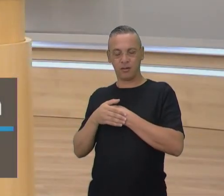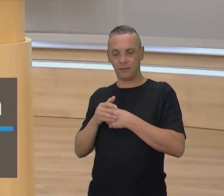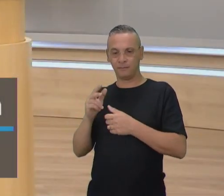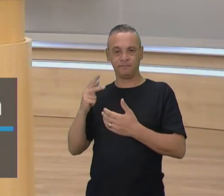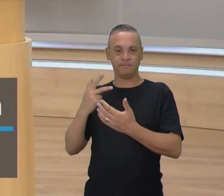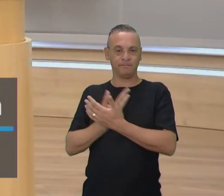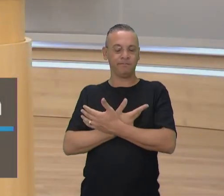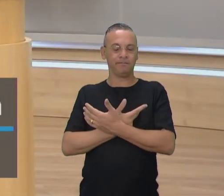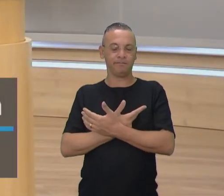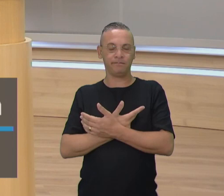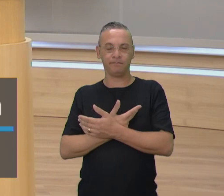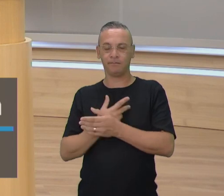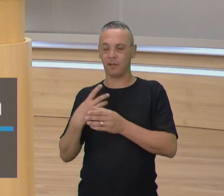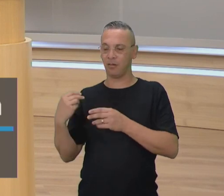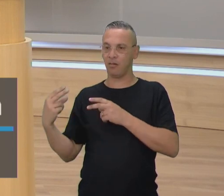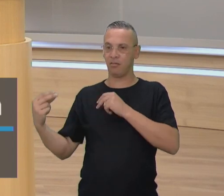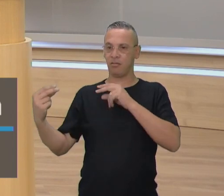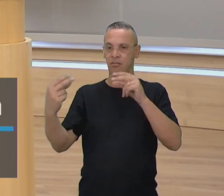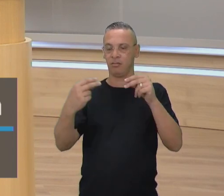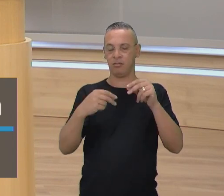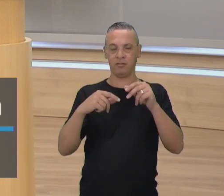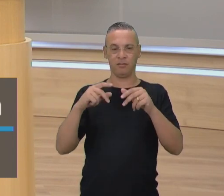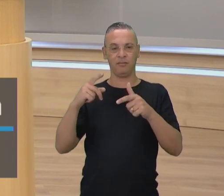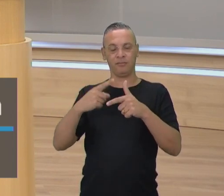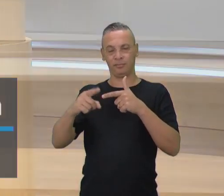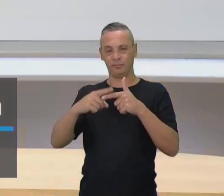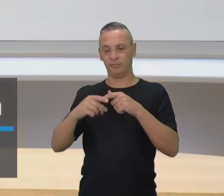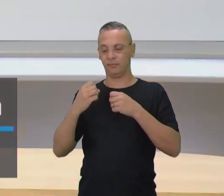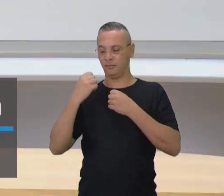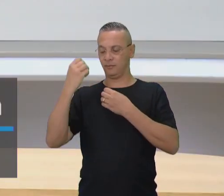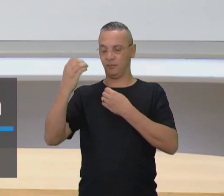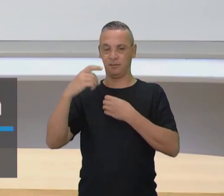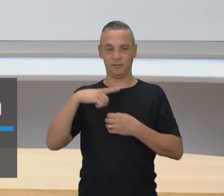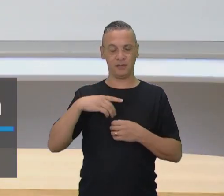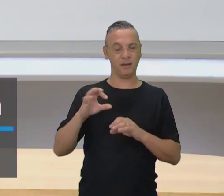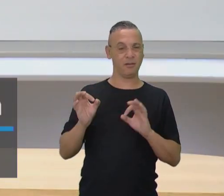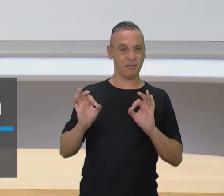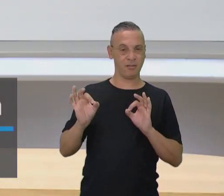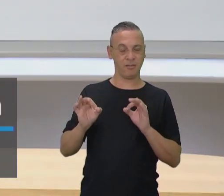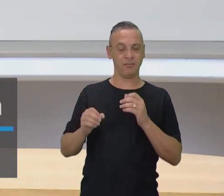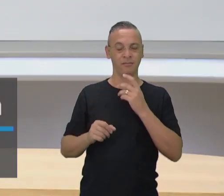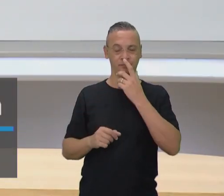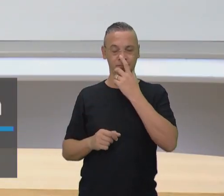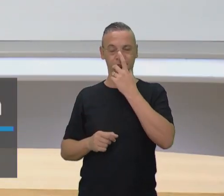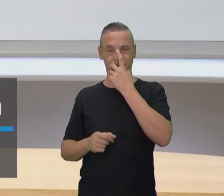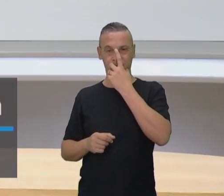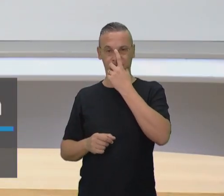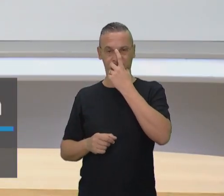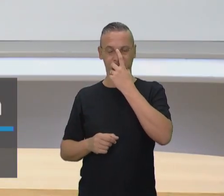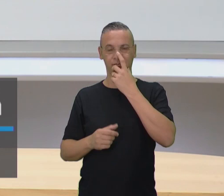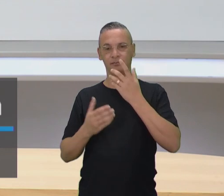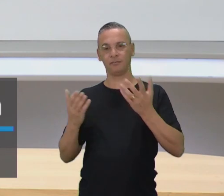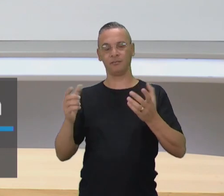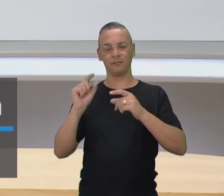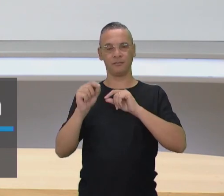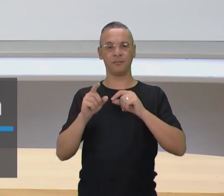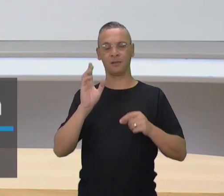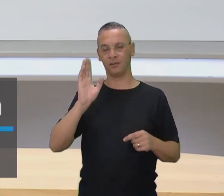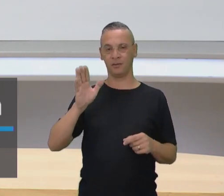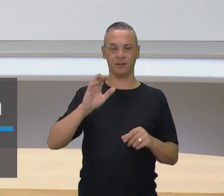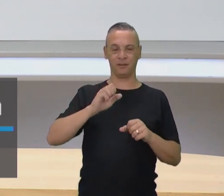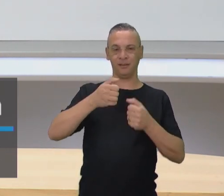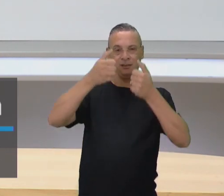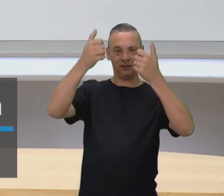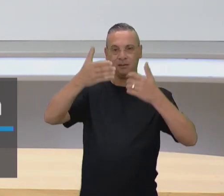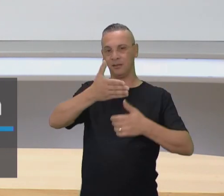criando ruídos, né, que possam interferir aí na informação como ela deveria acontecer. Então, já ficou claro